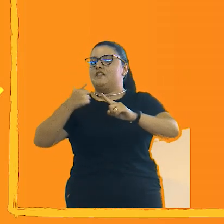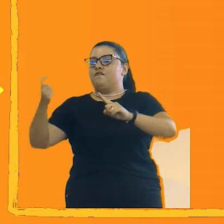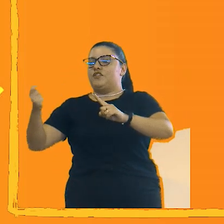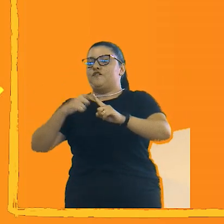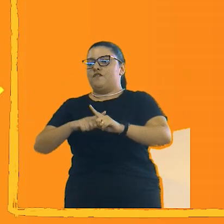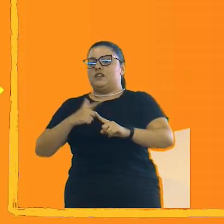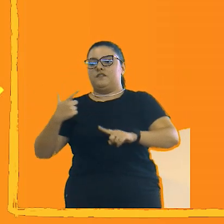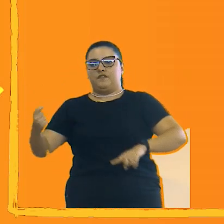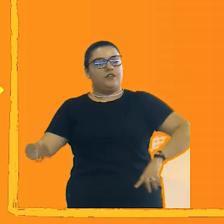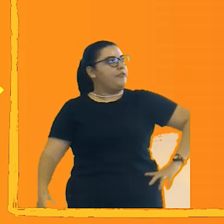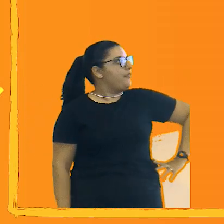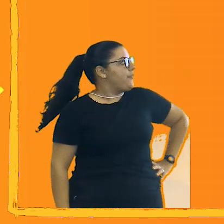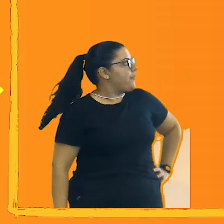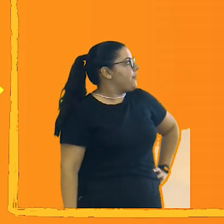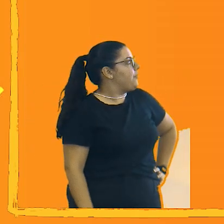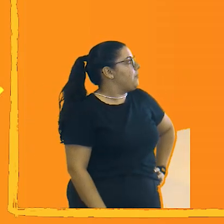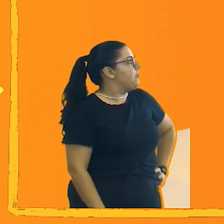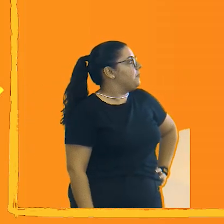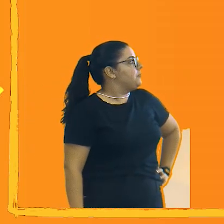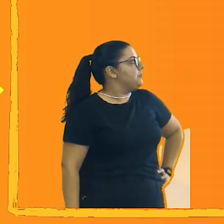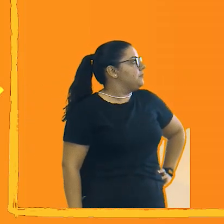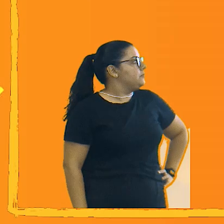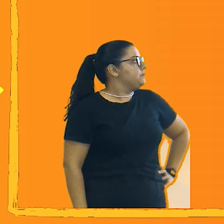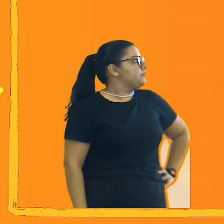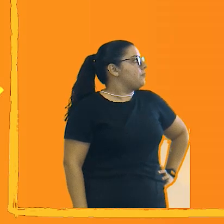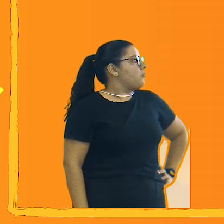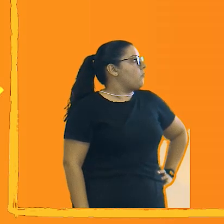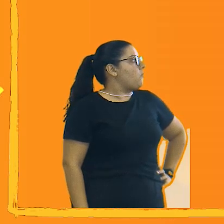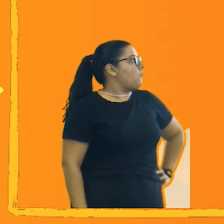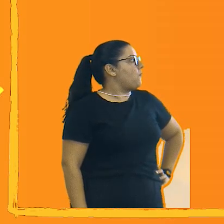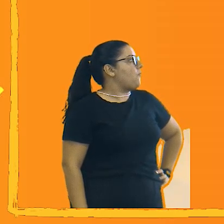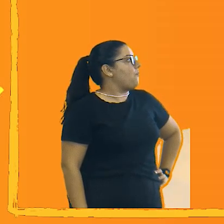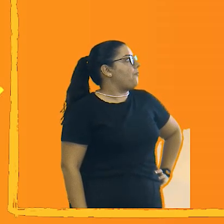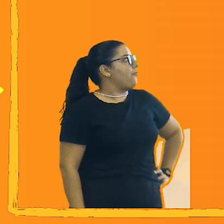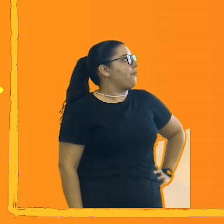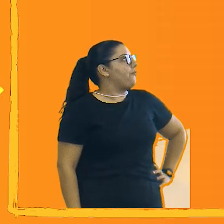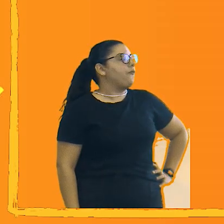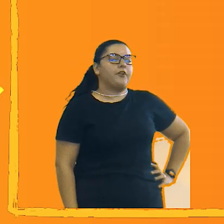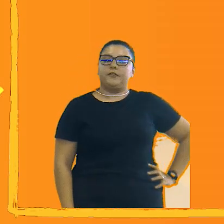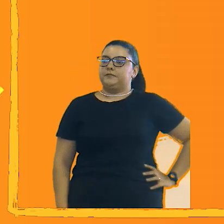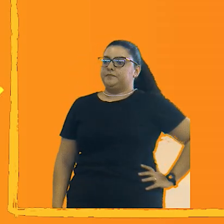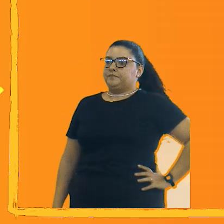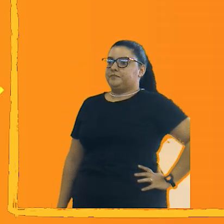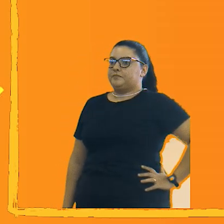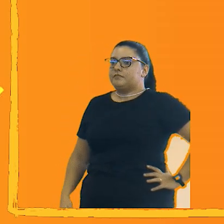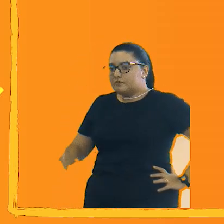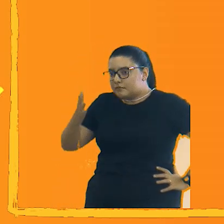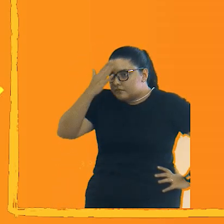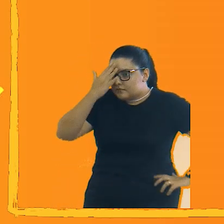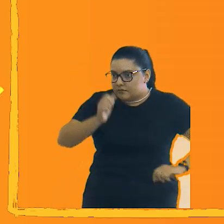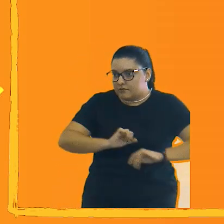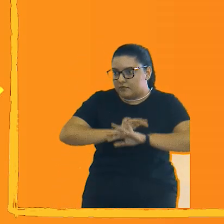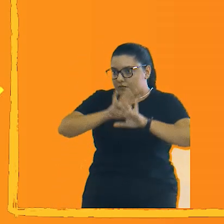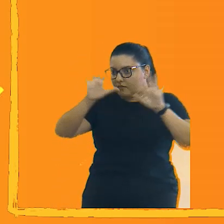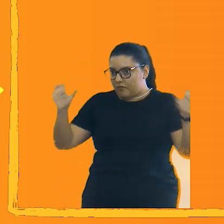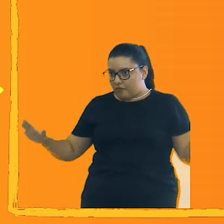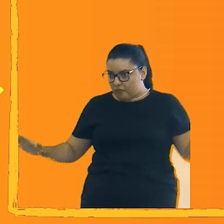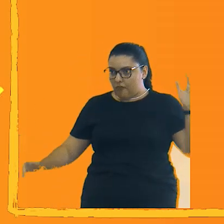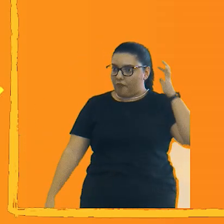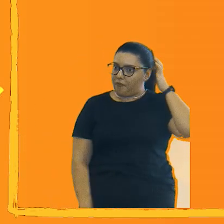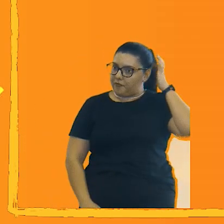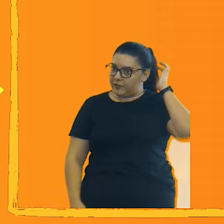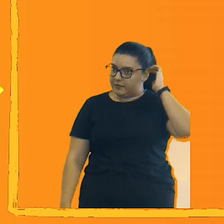240 10 x 20 200 pessoal deu para entender